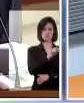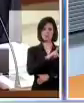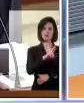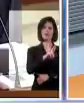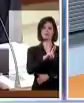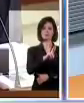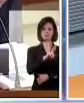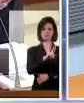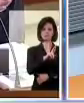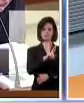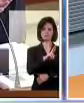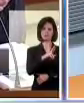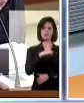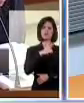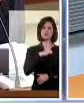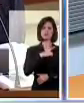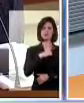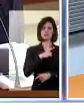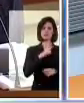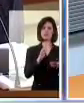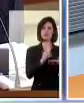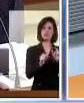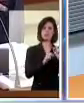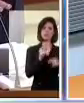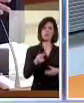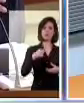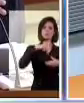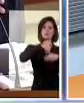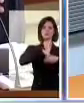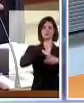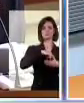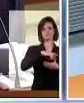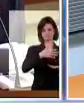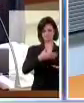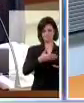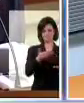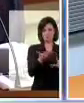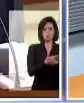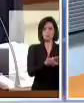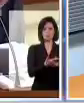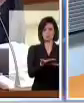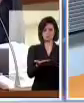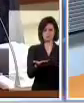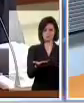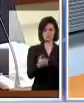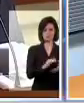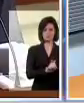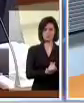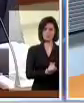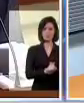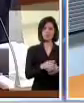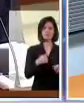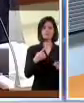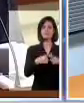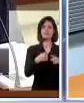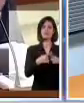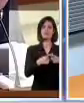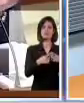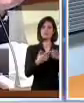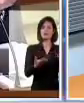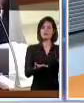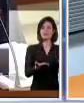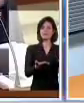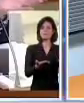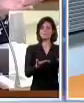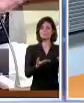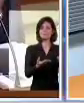que triunfou a vontade da Carmen Lúcia. Na verdade, o Lula vai ser preso daqui a alguns dias, caso ainda há uma possibilidade